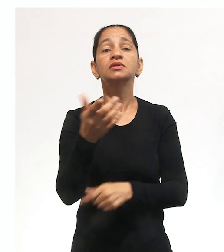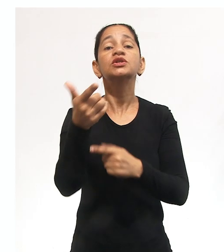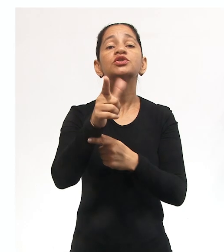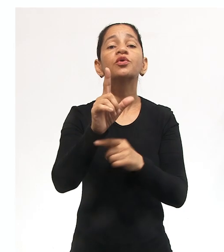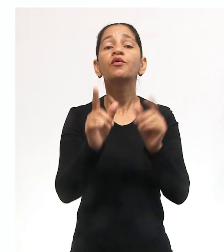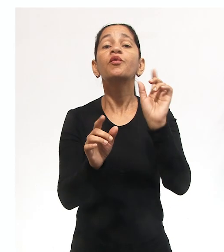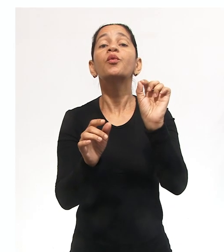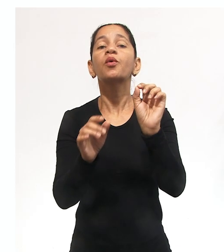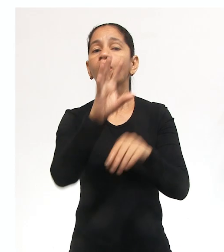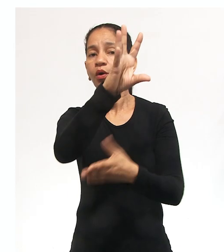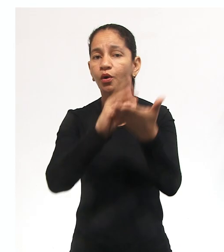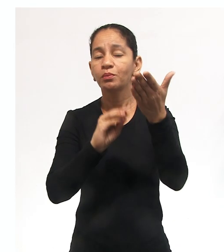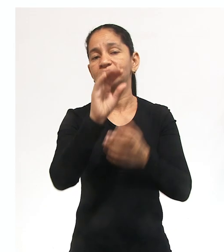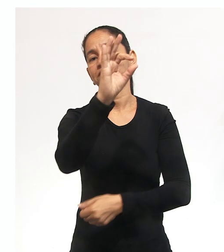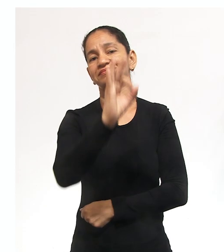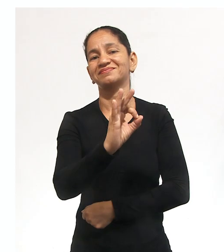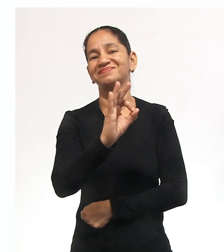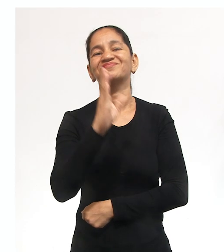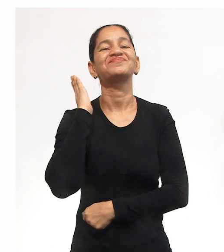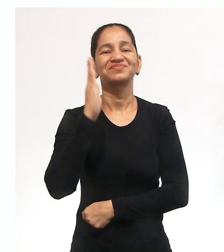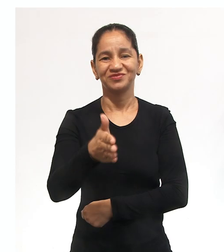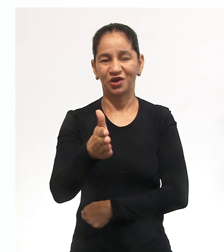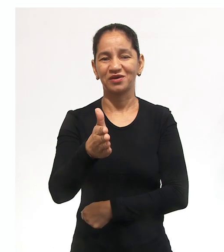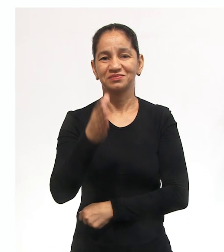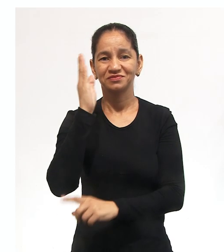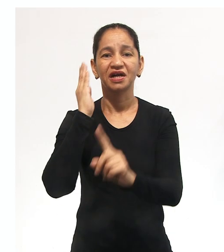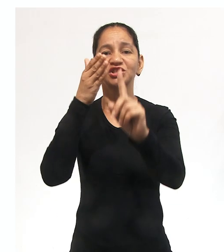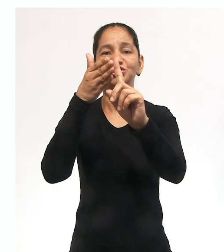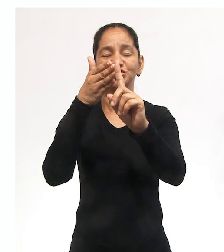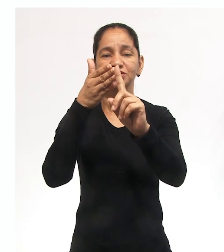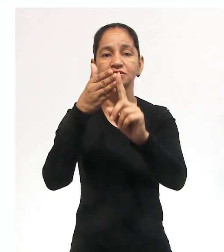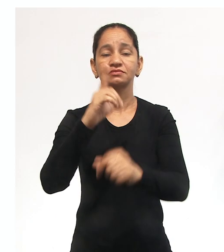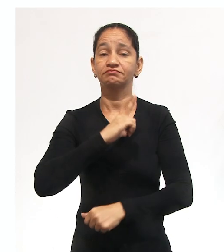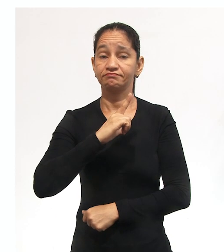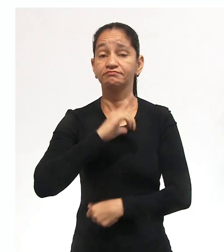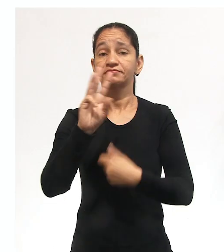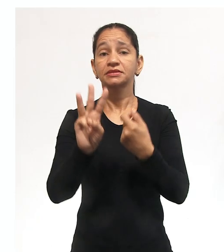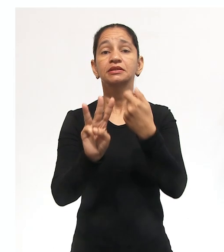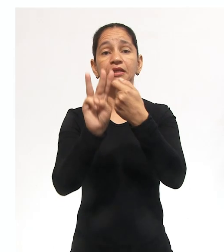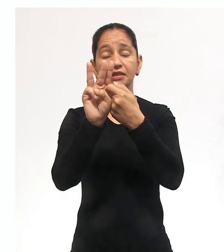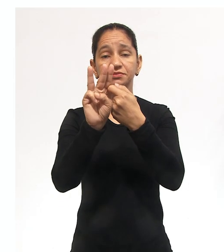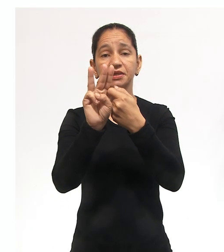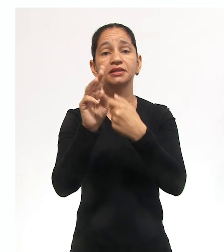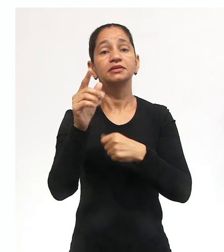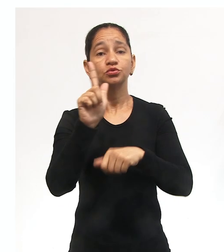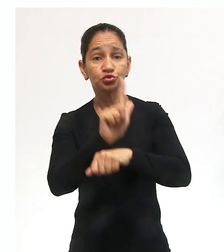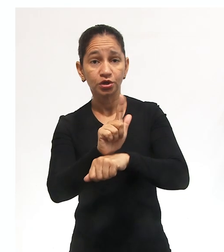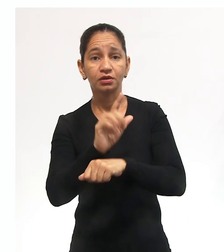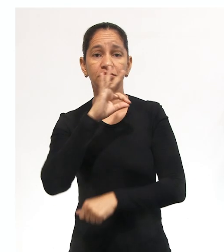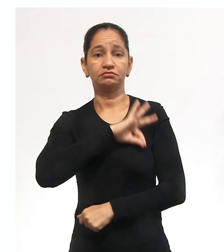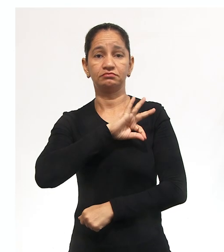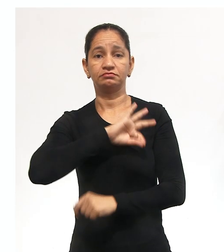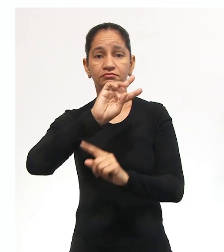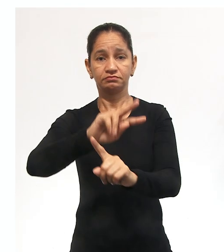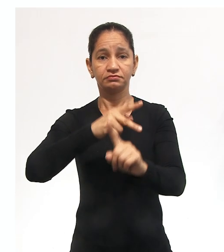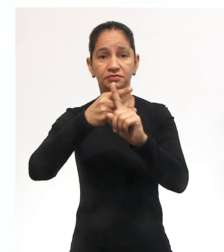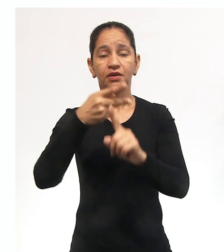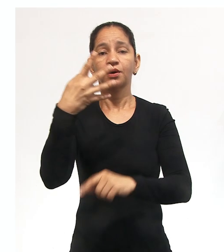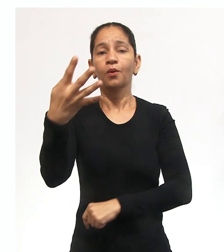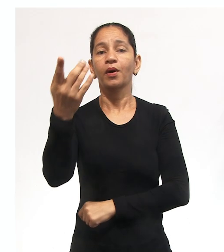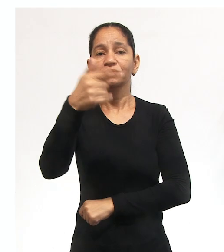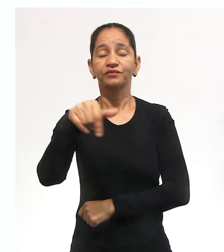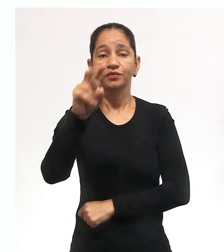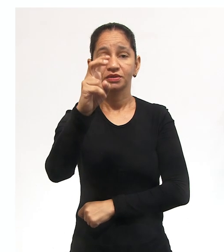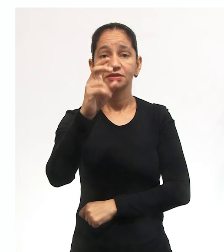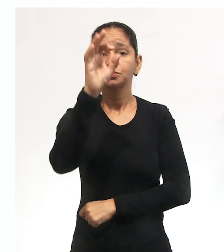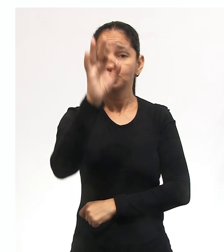sinal da porcentagem. Então, a gente vai ter uma taxa trimestral aí de 4,5%. Então, se